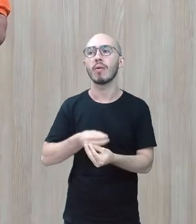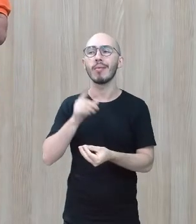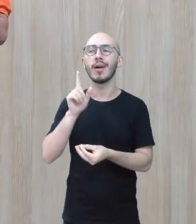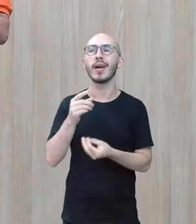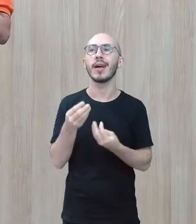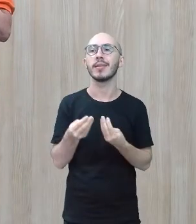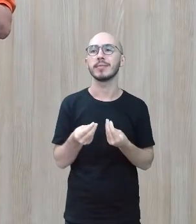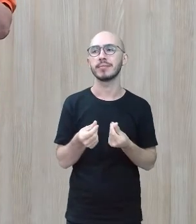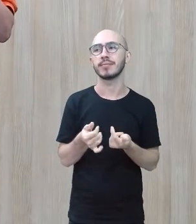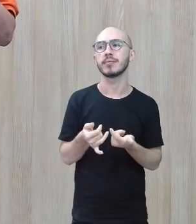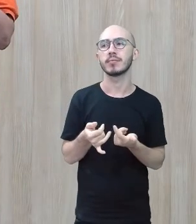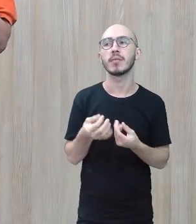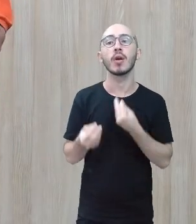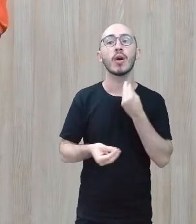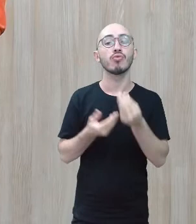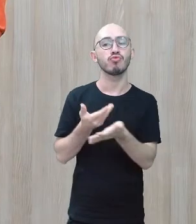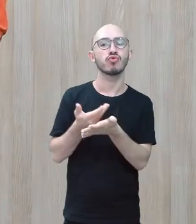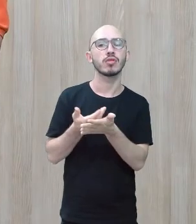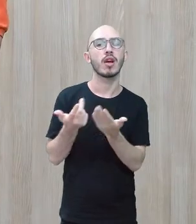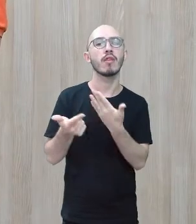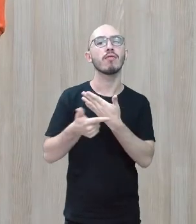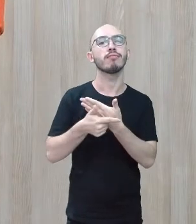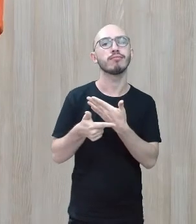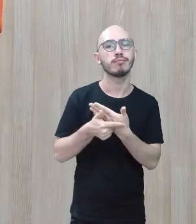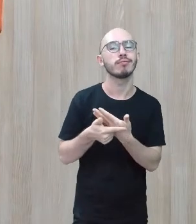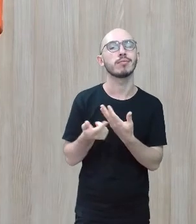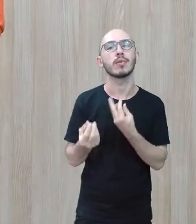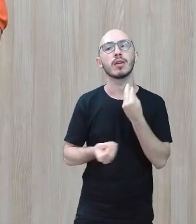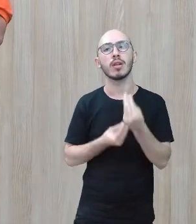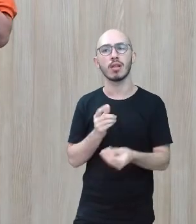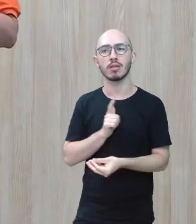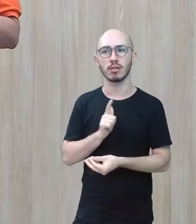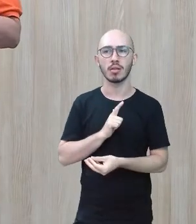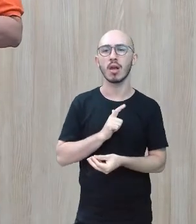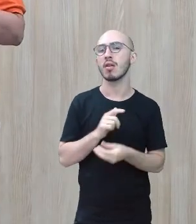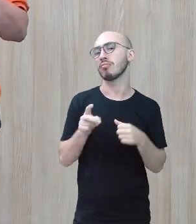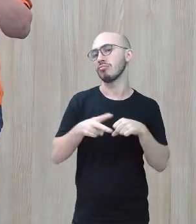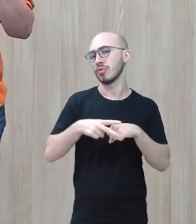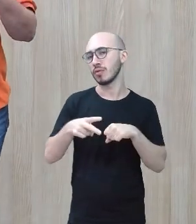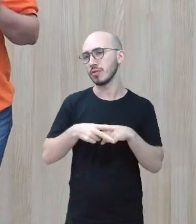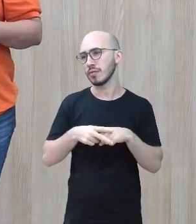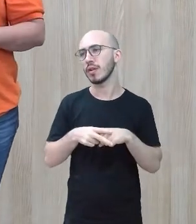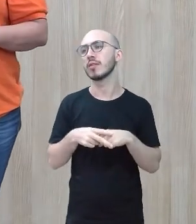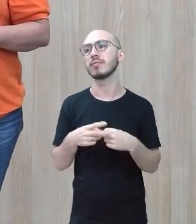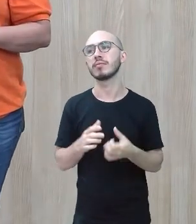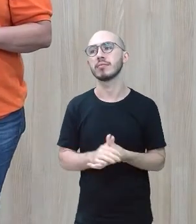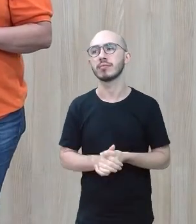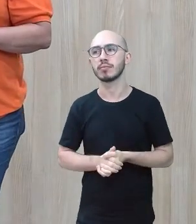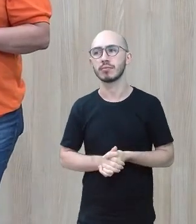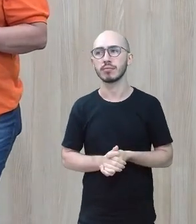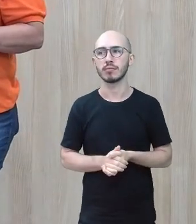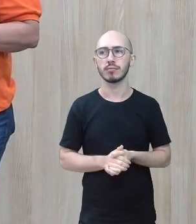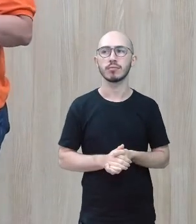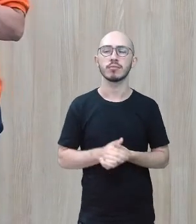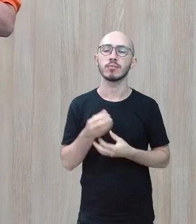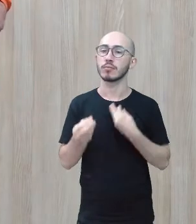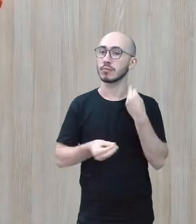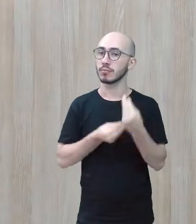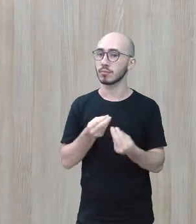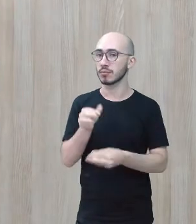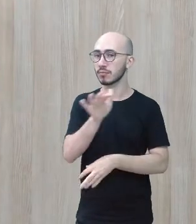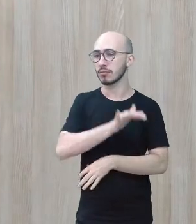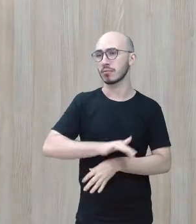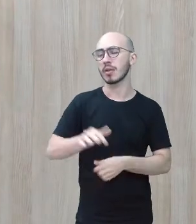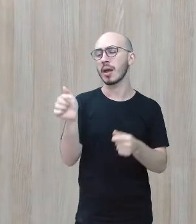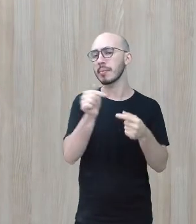uma função, não é, de regência verbal e nominal, transitividade verbal e nominal, é